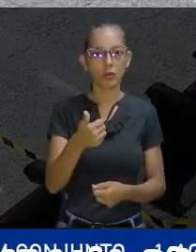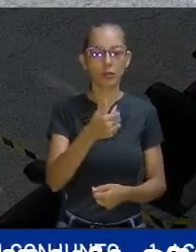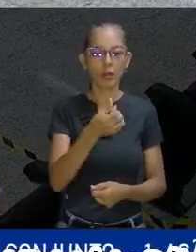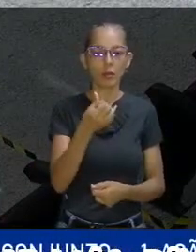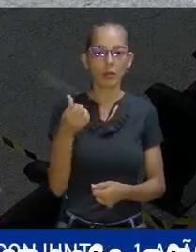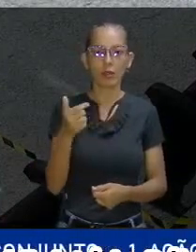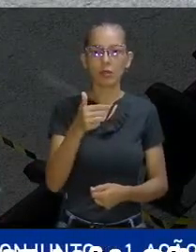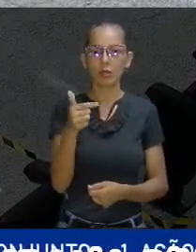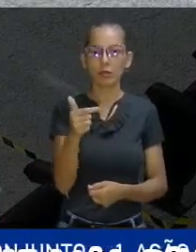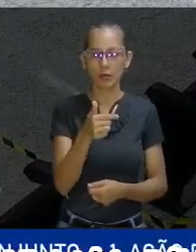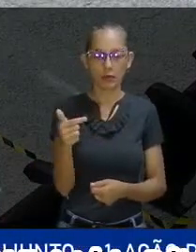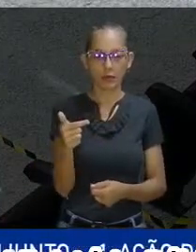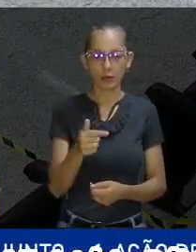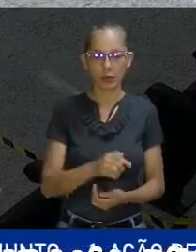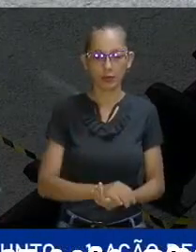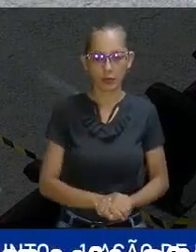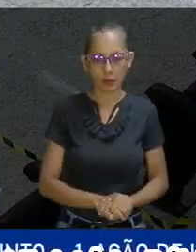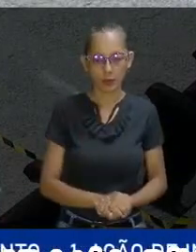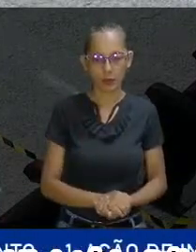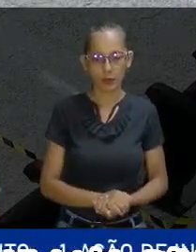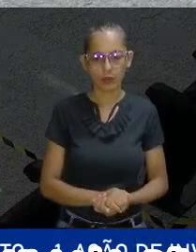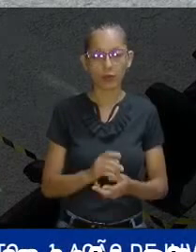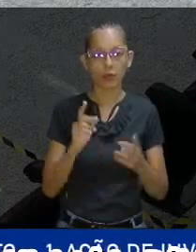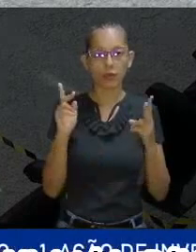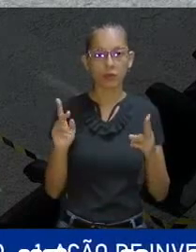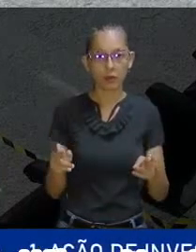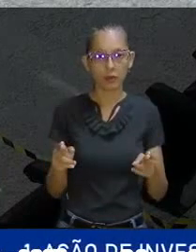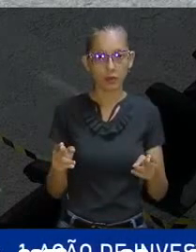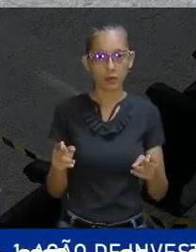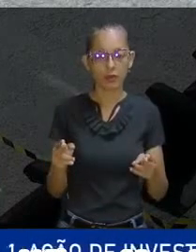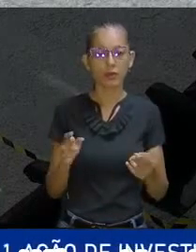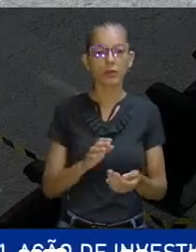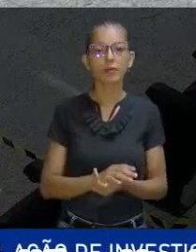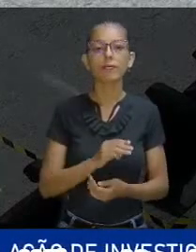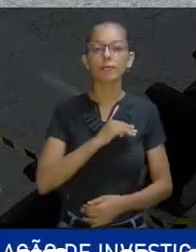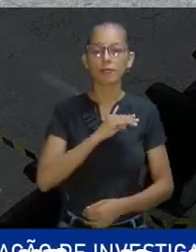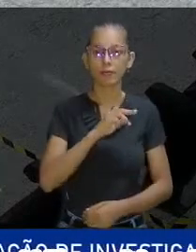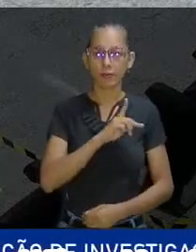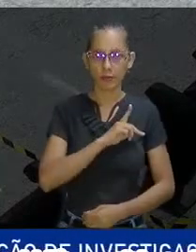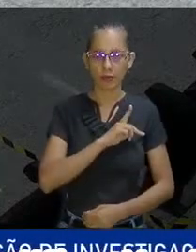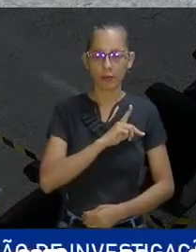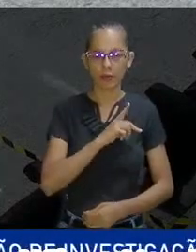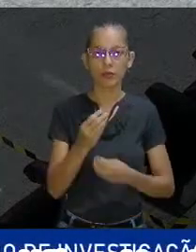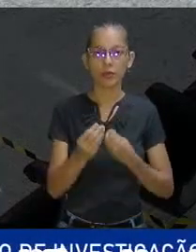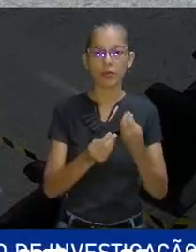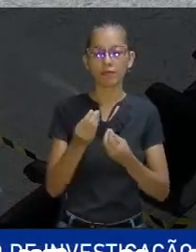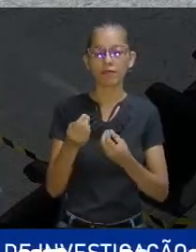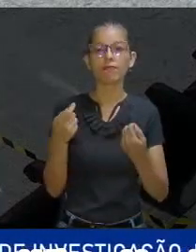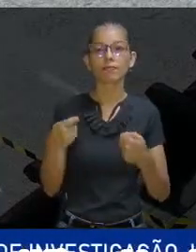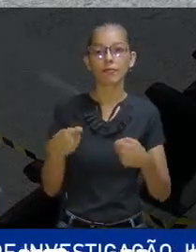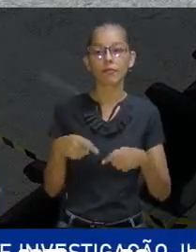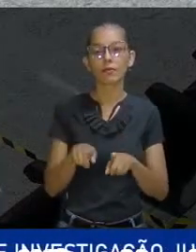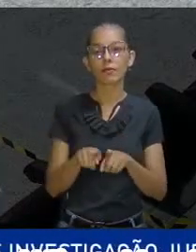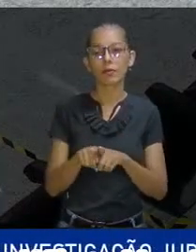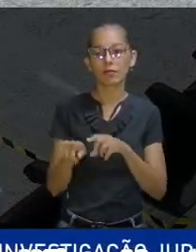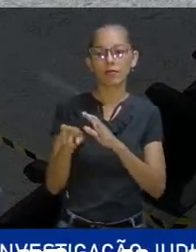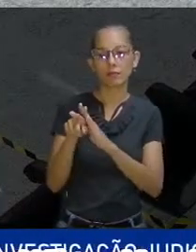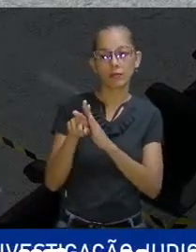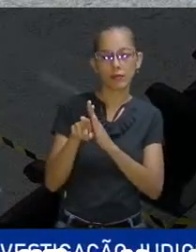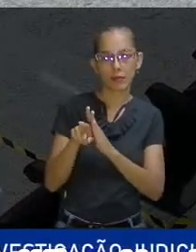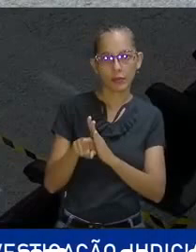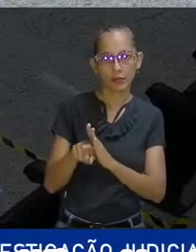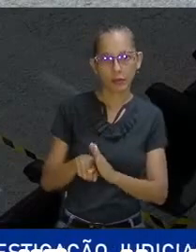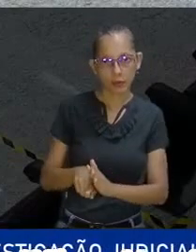601.667/2022, eu registro que, sobre os mesmos fatos, o Ministério Público propôs a ação de investigação judicial eleitoral